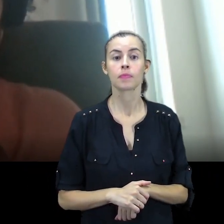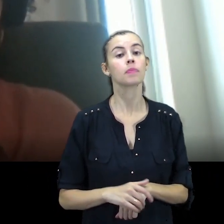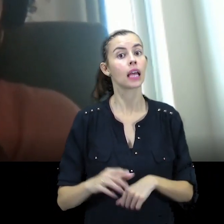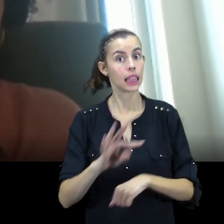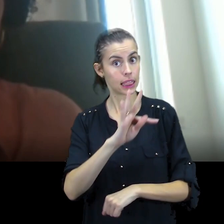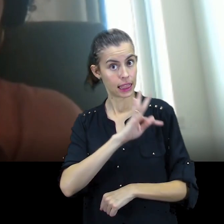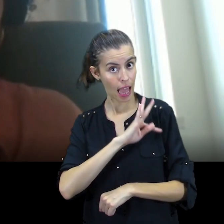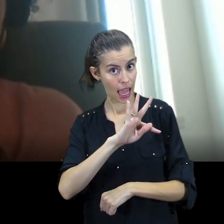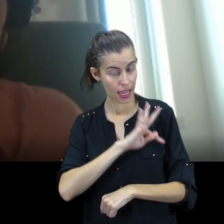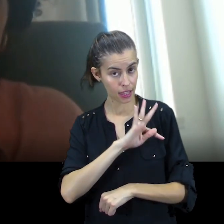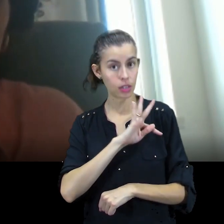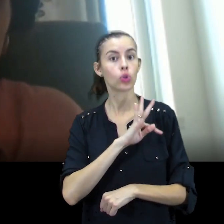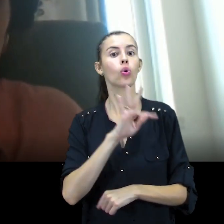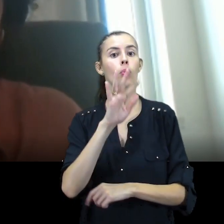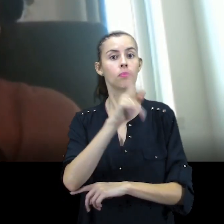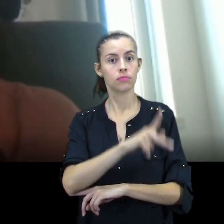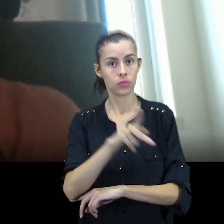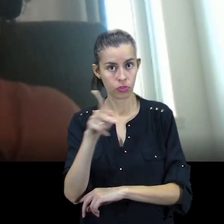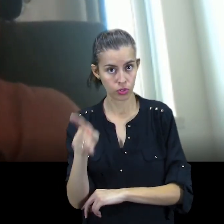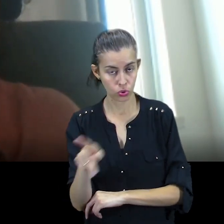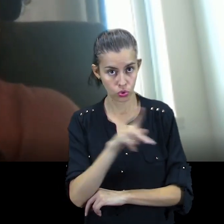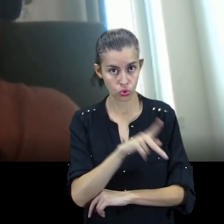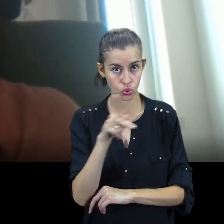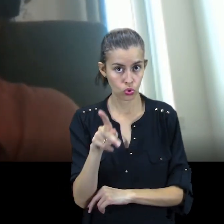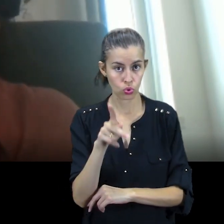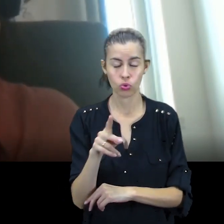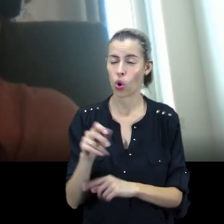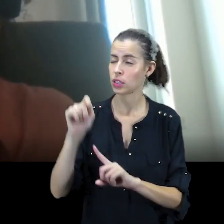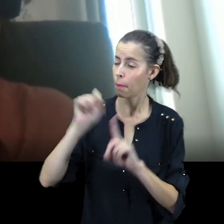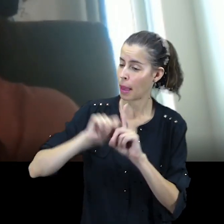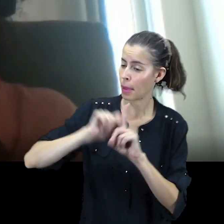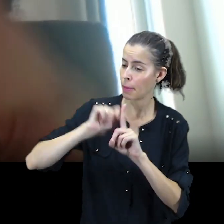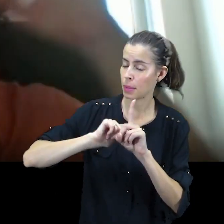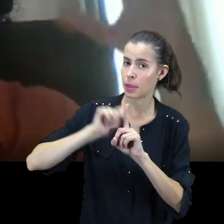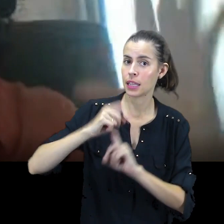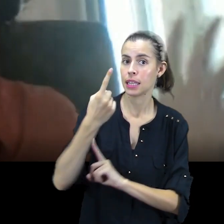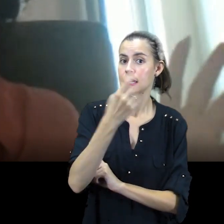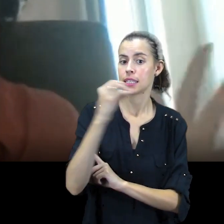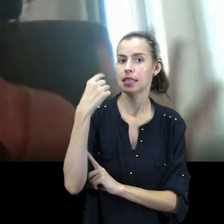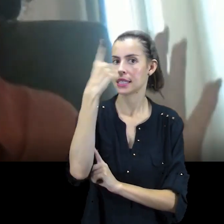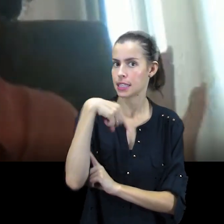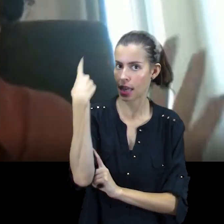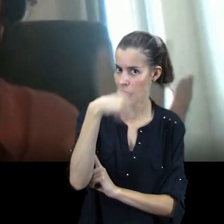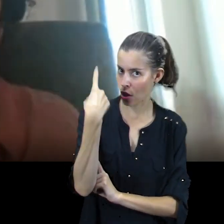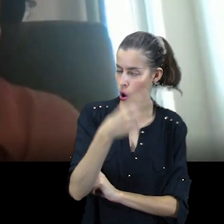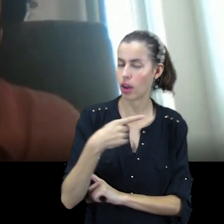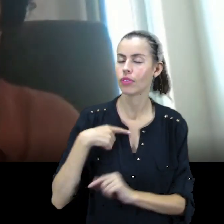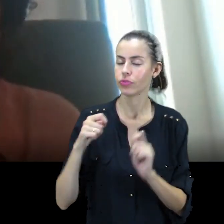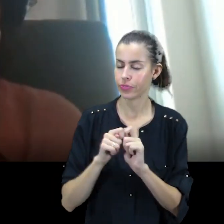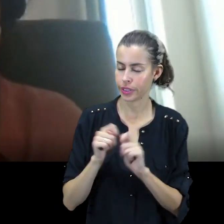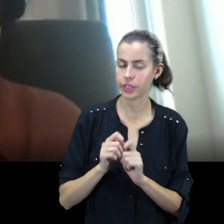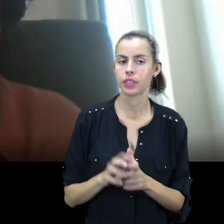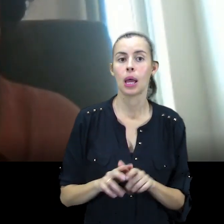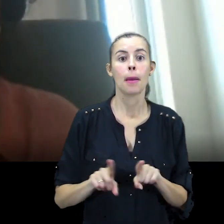está fazendo é ofertar cursos em módulos. Então, dentro de um curso macro sobre educação das